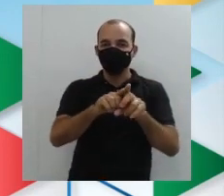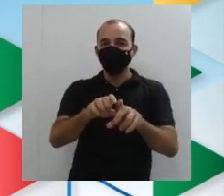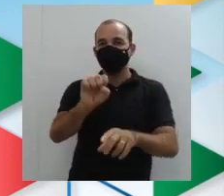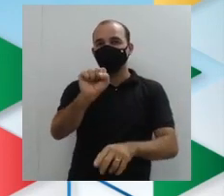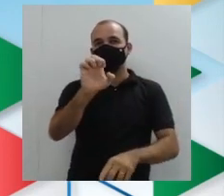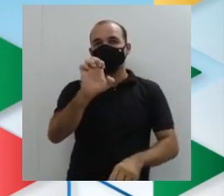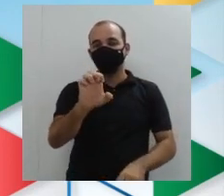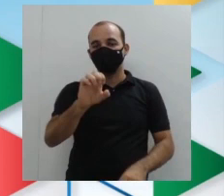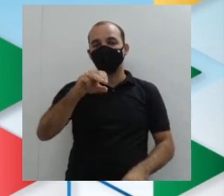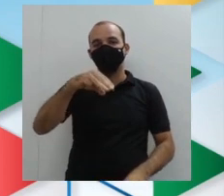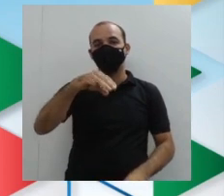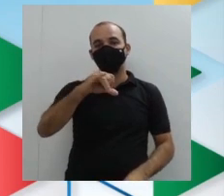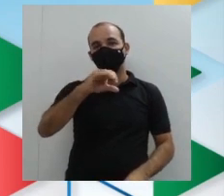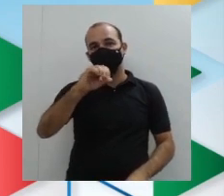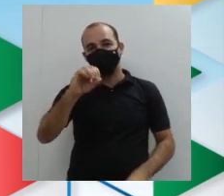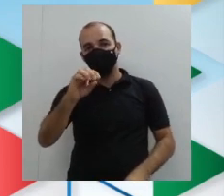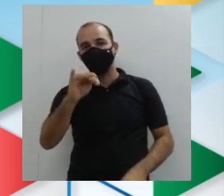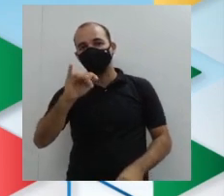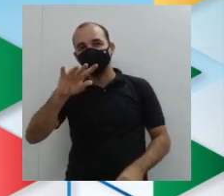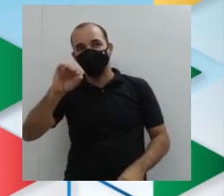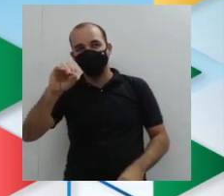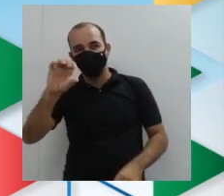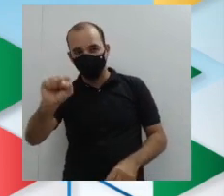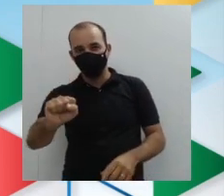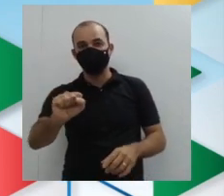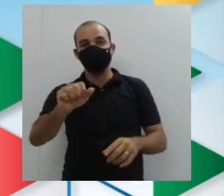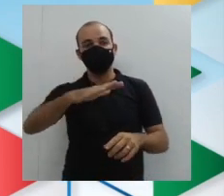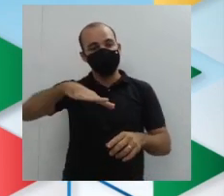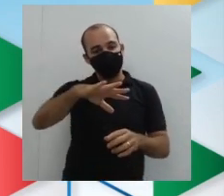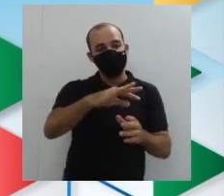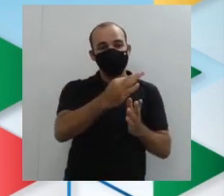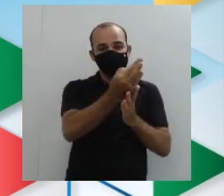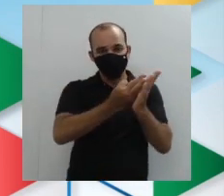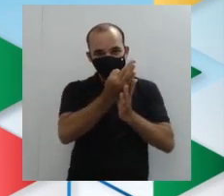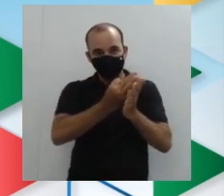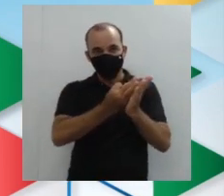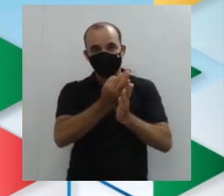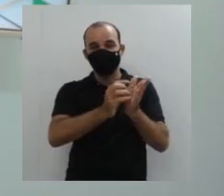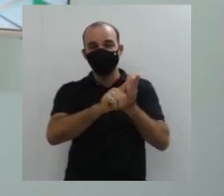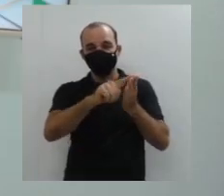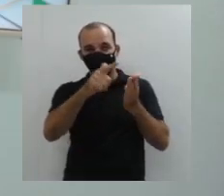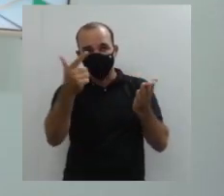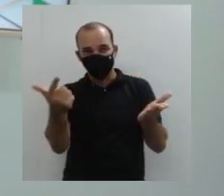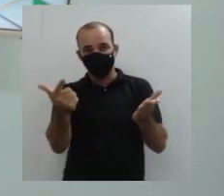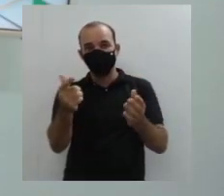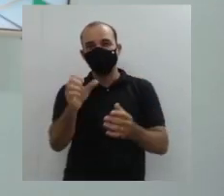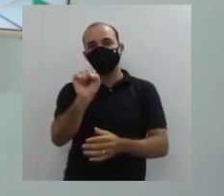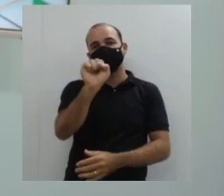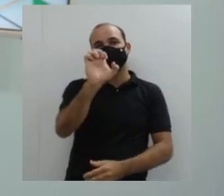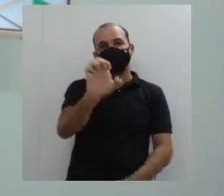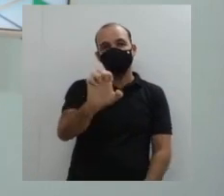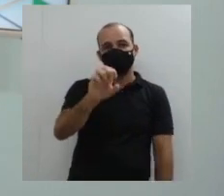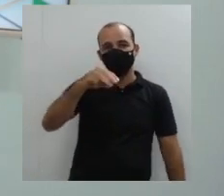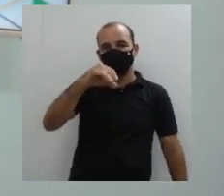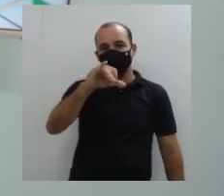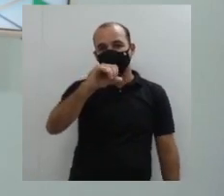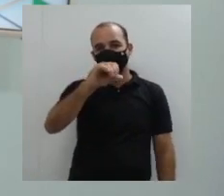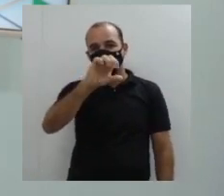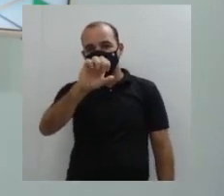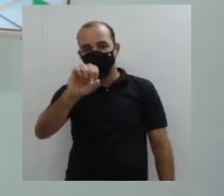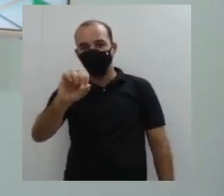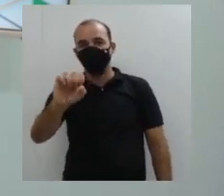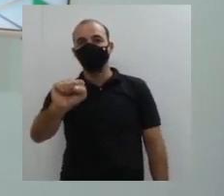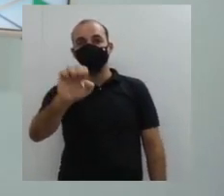a semiose em textos jornalísticos. Que palavra é essa? Semiose. Vamos